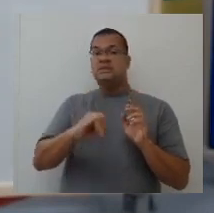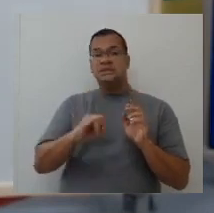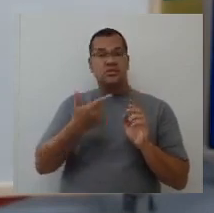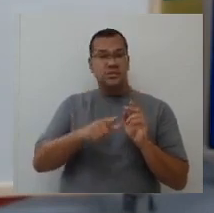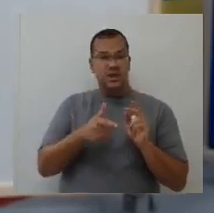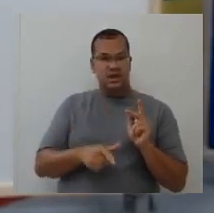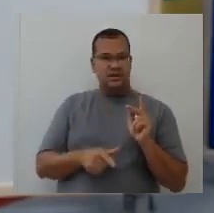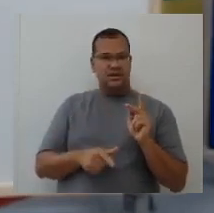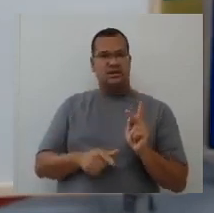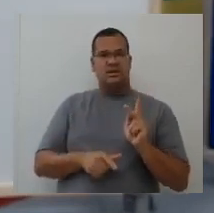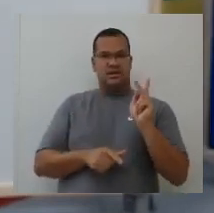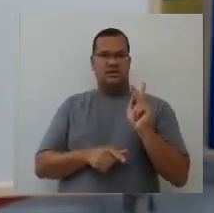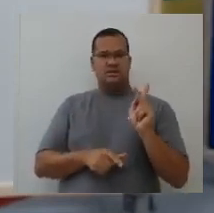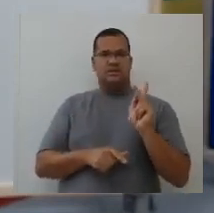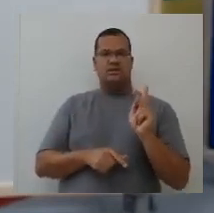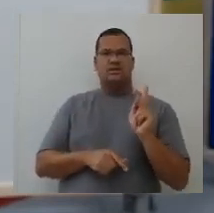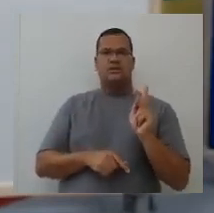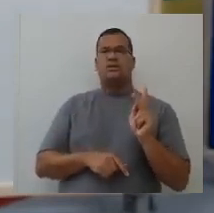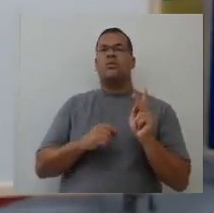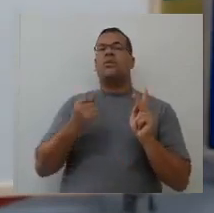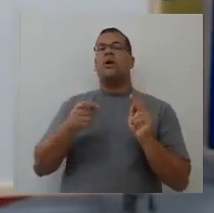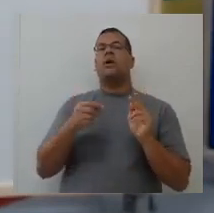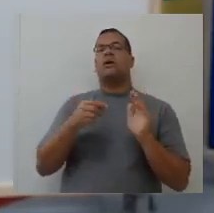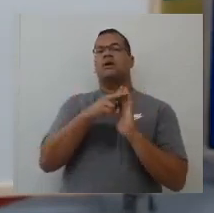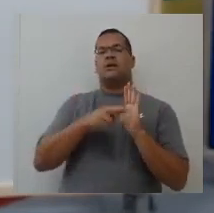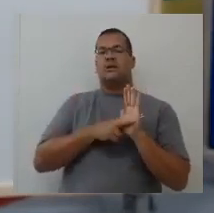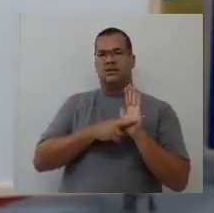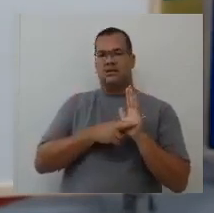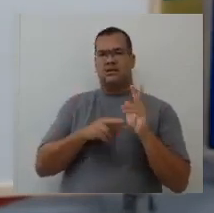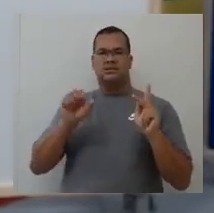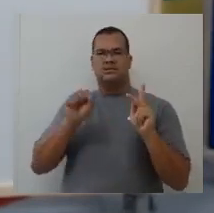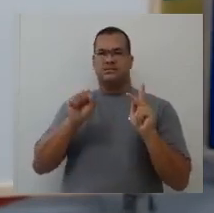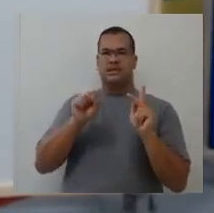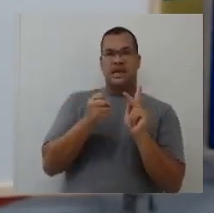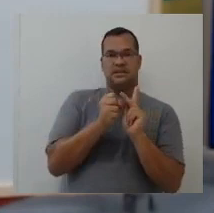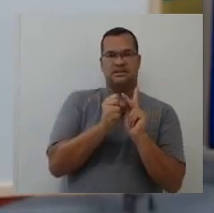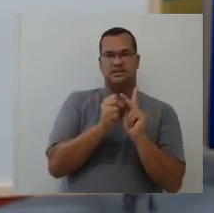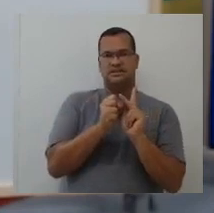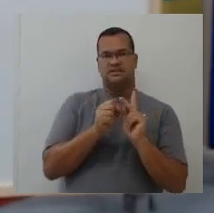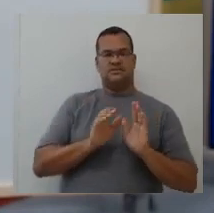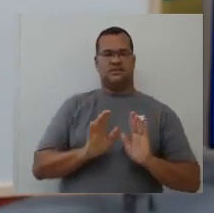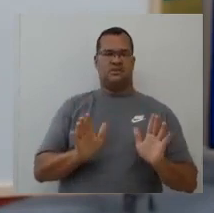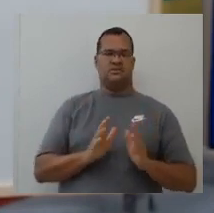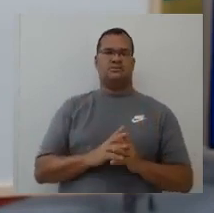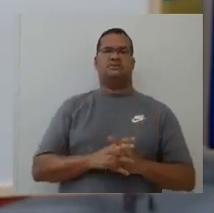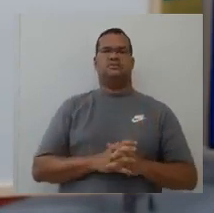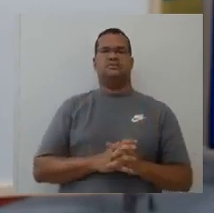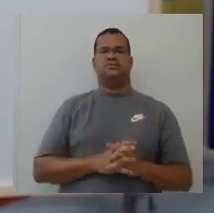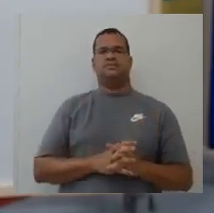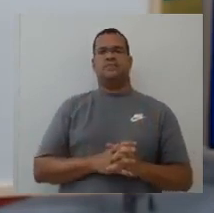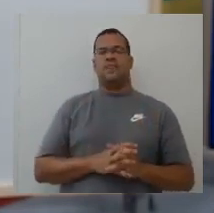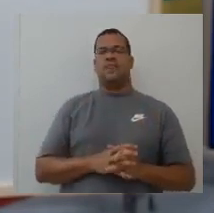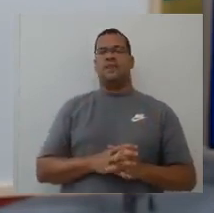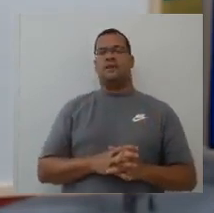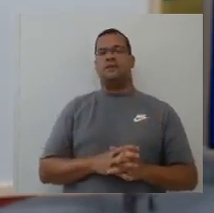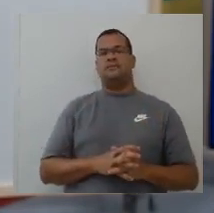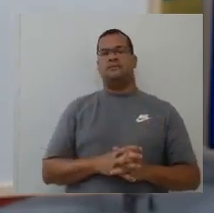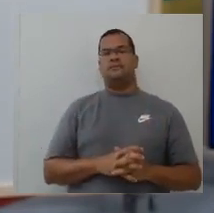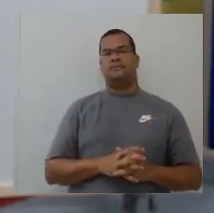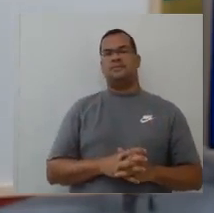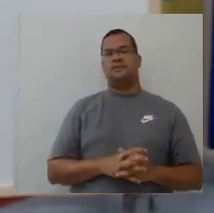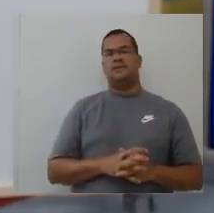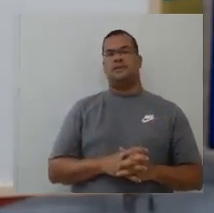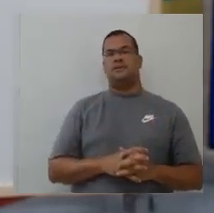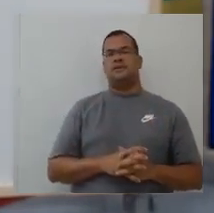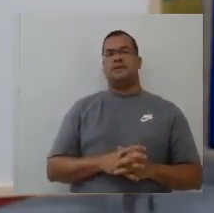existe, work, ele cai na regra geral. Qual é a regra geral? Adicionando S ao final do verbo. Então, ele trabalha, seria